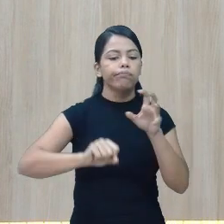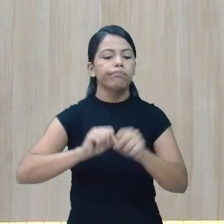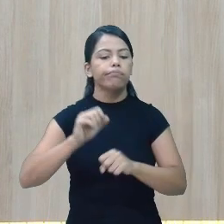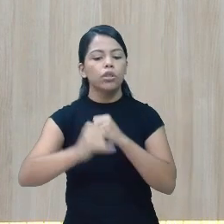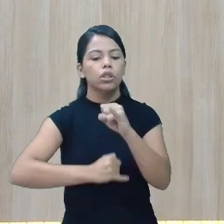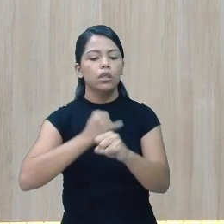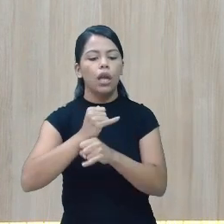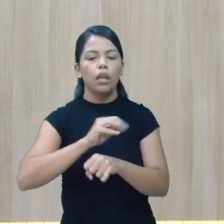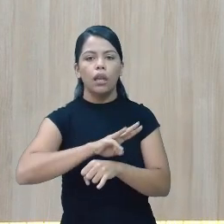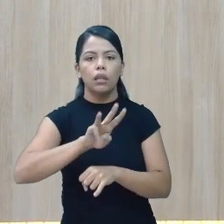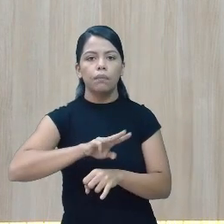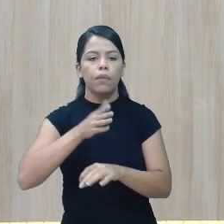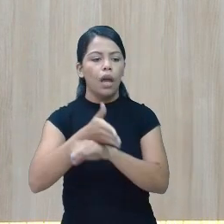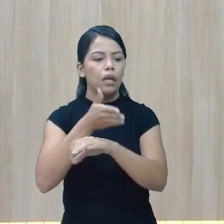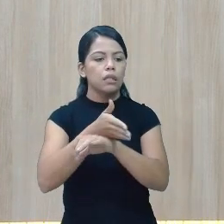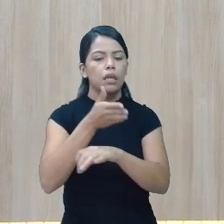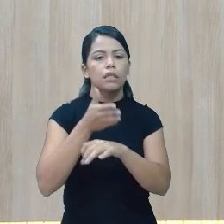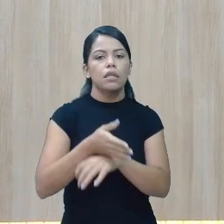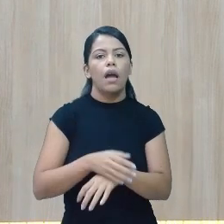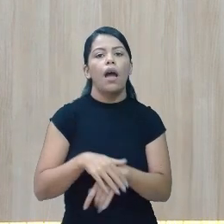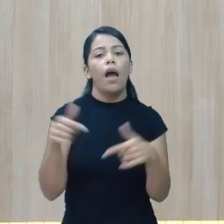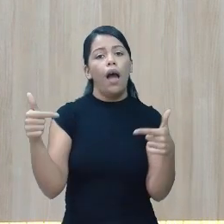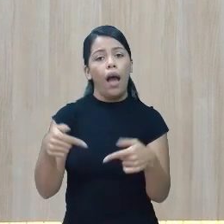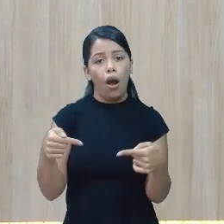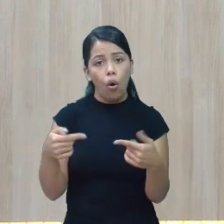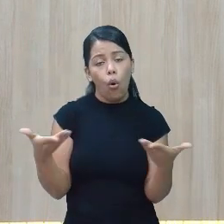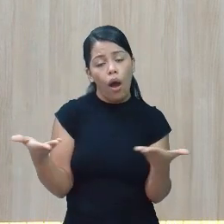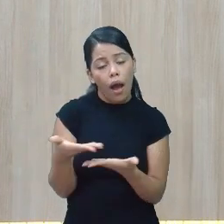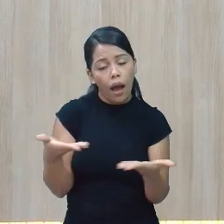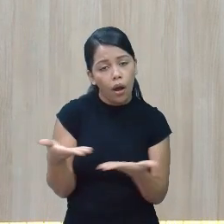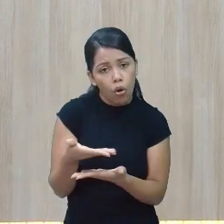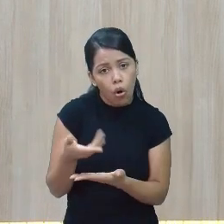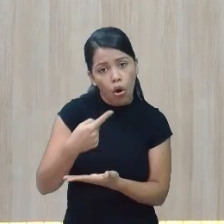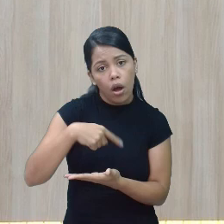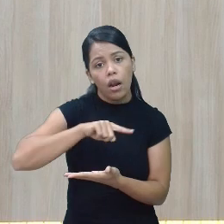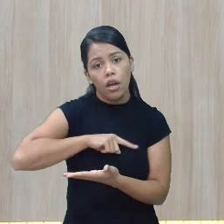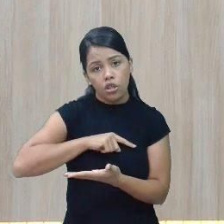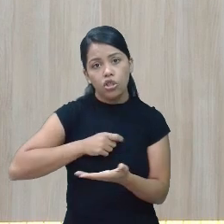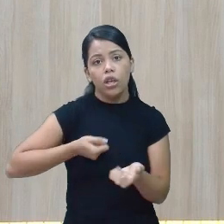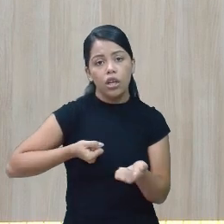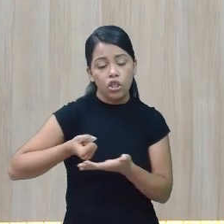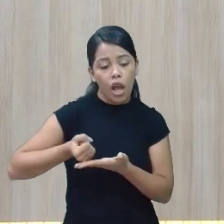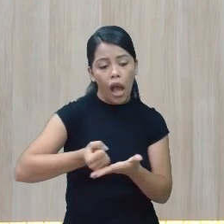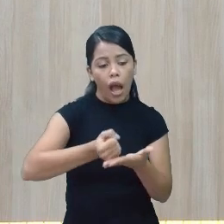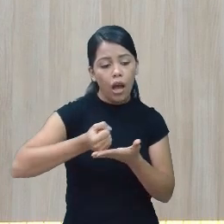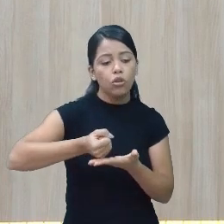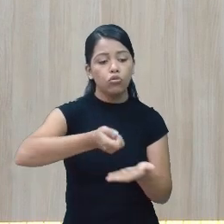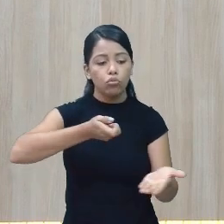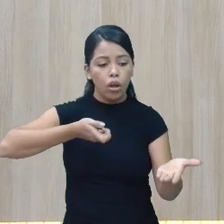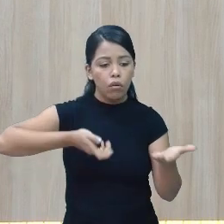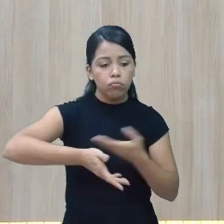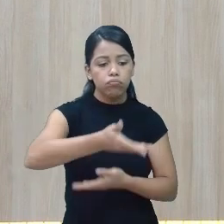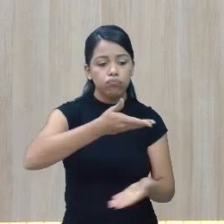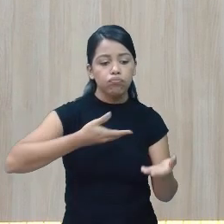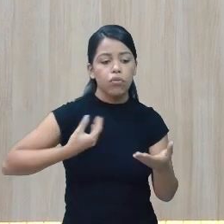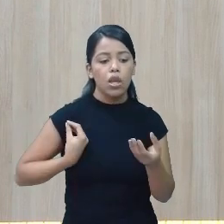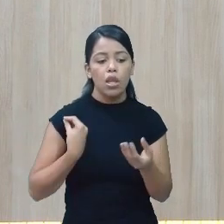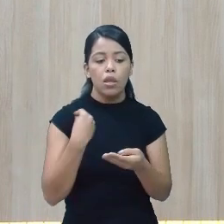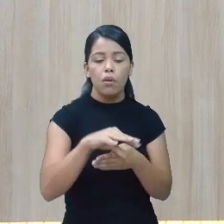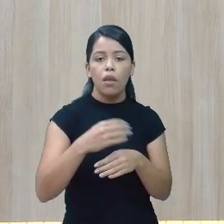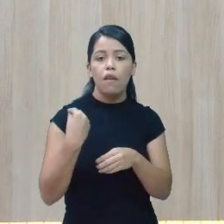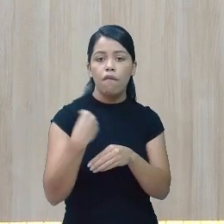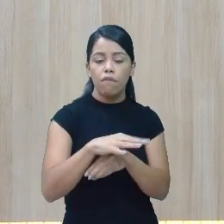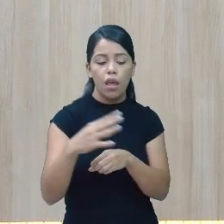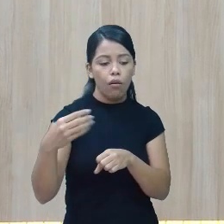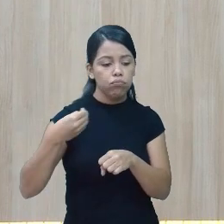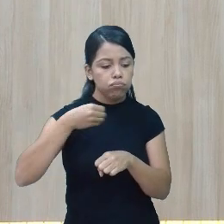internet. Hoje em dia a gente passa a ter uma contribuição, a gente gera informação para a internet, tá